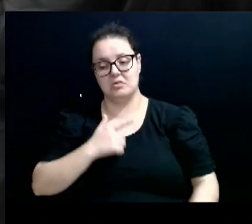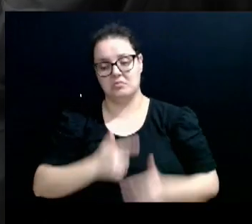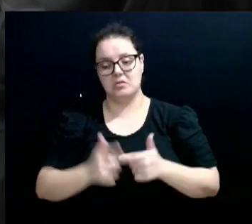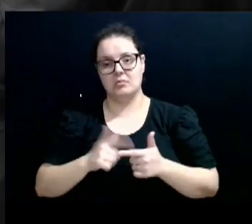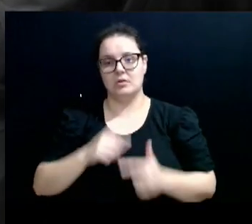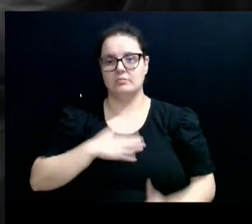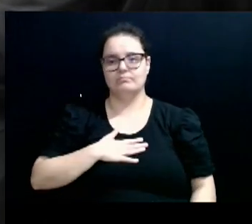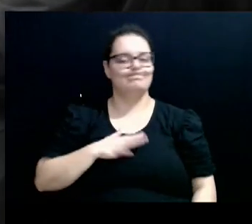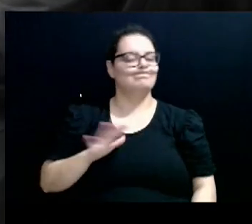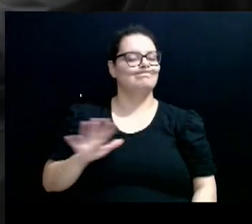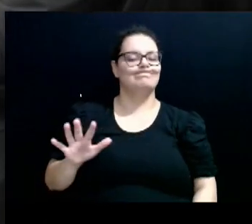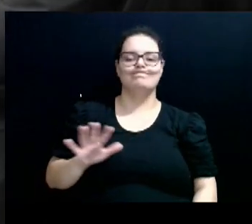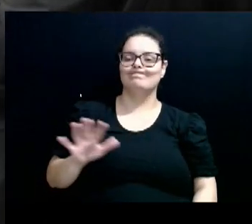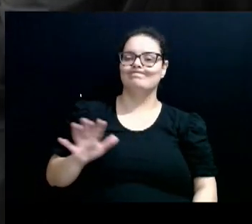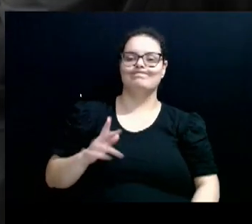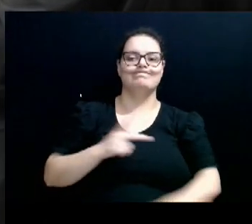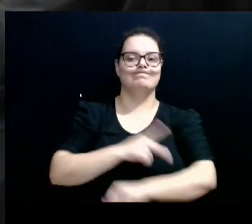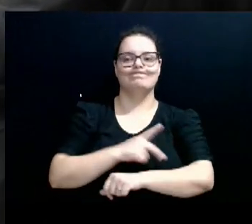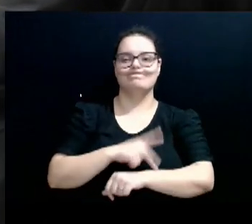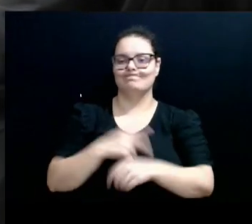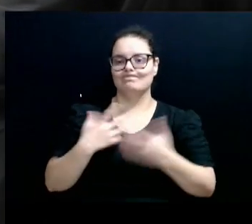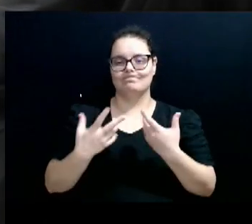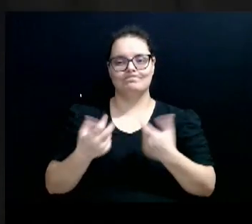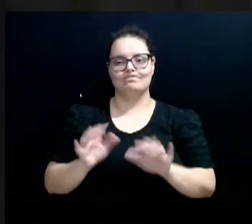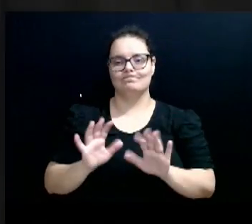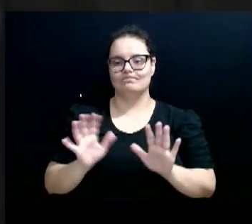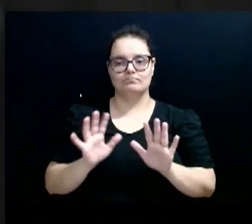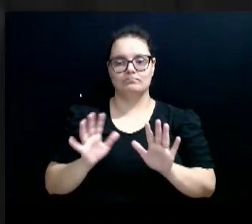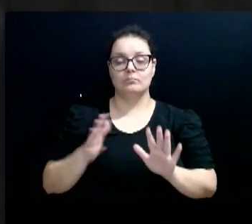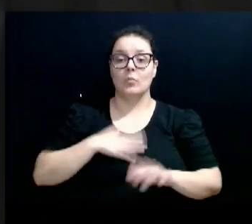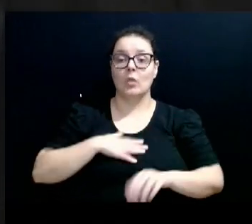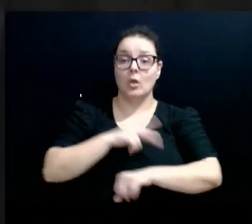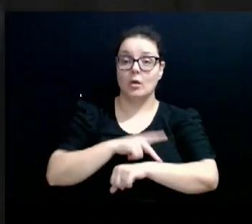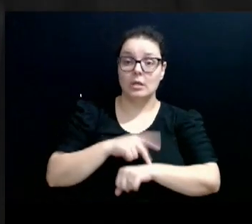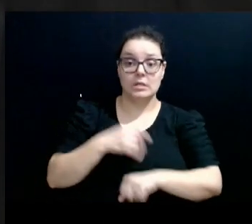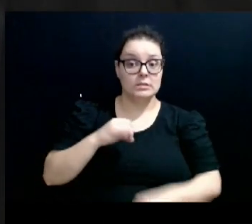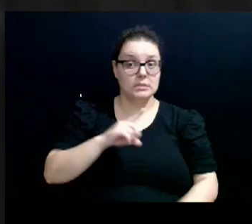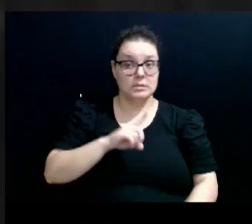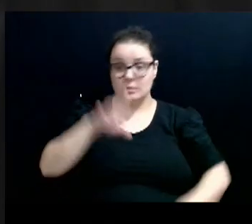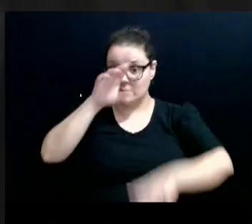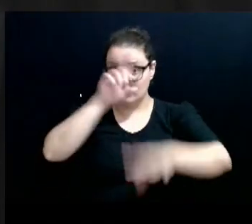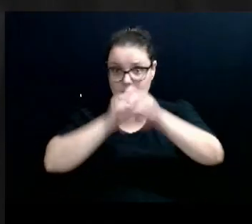minha pedagogia é o seguinte: se eles não aprenderam, eu não ensinei.